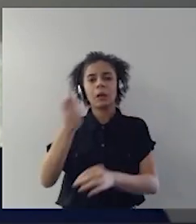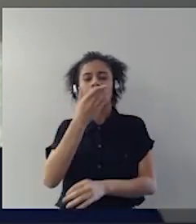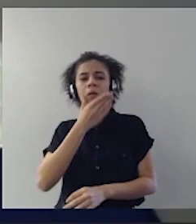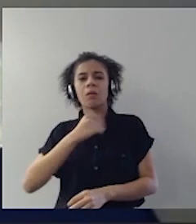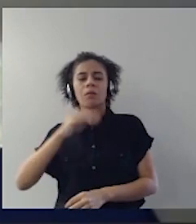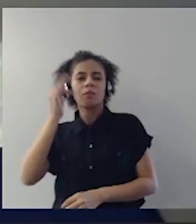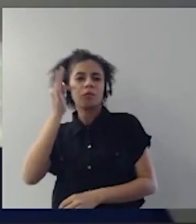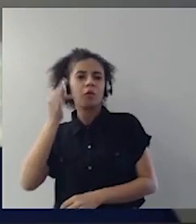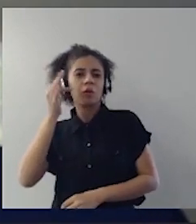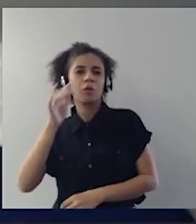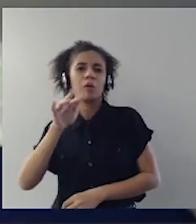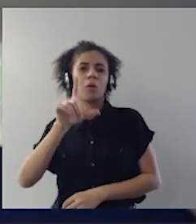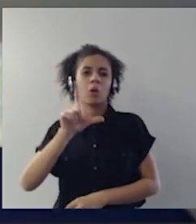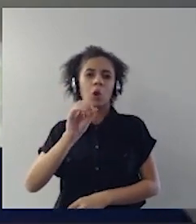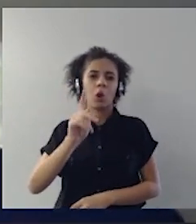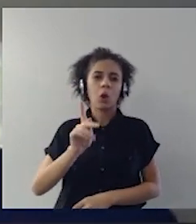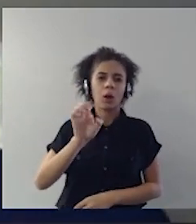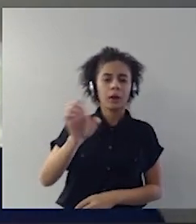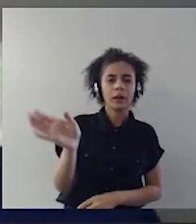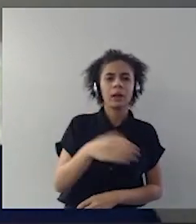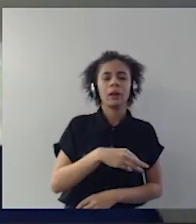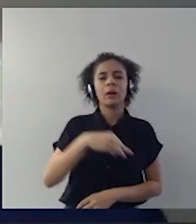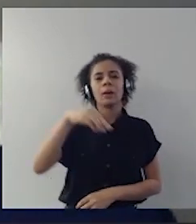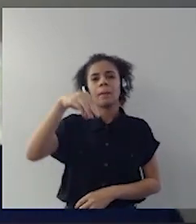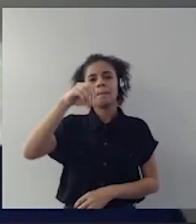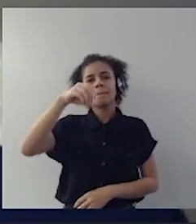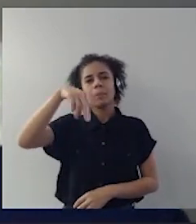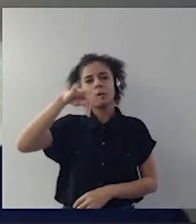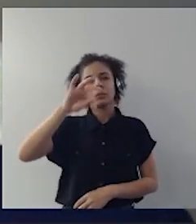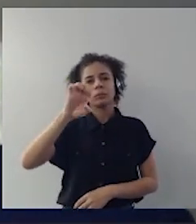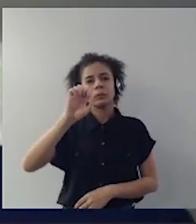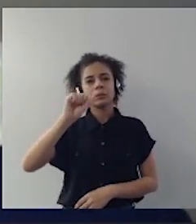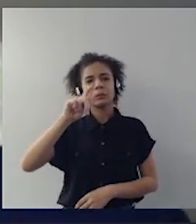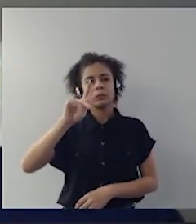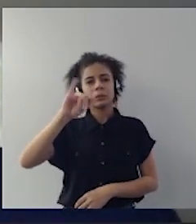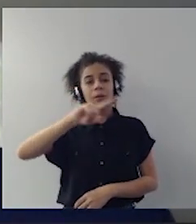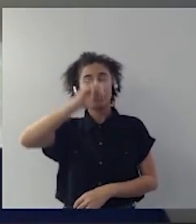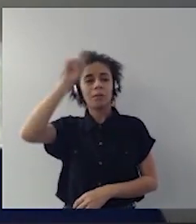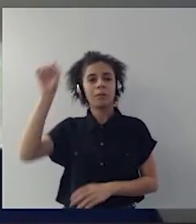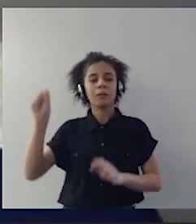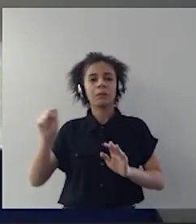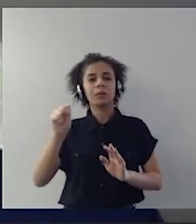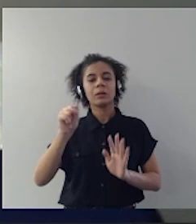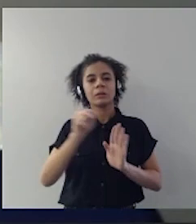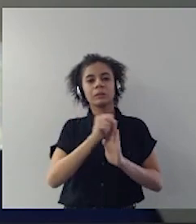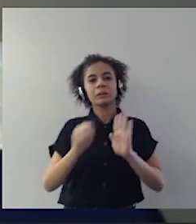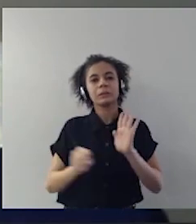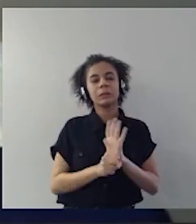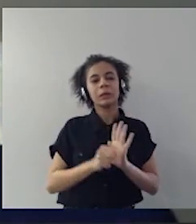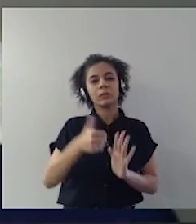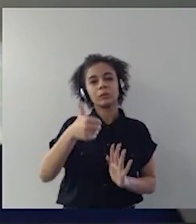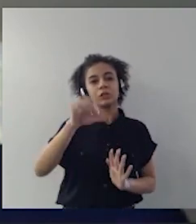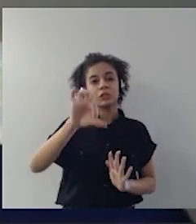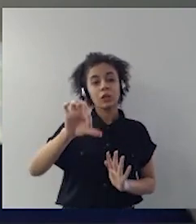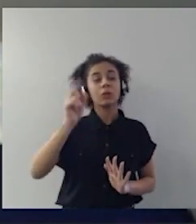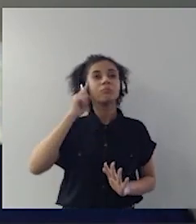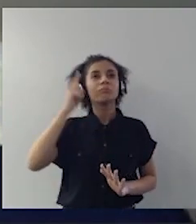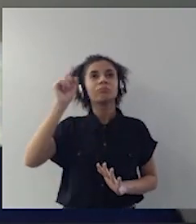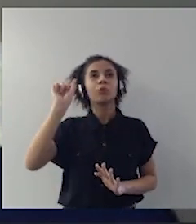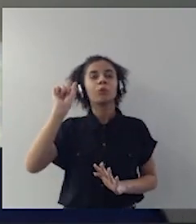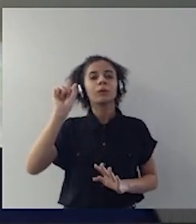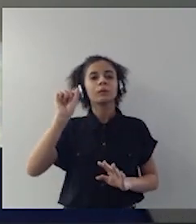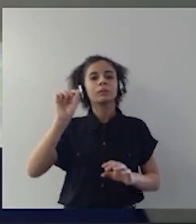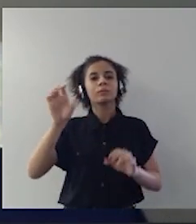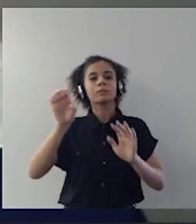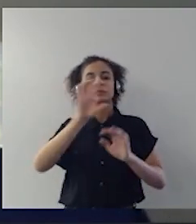Montesquieu, ele se desenvolveu efetivamente no século XIX com o Conselho de Estado francês. E teve,